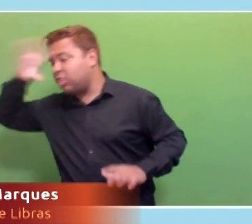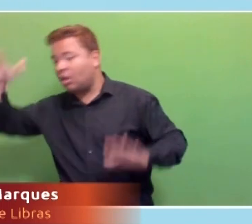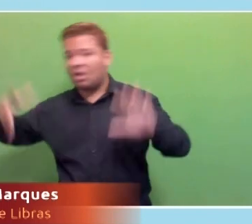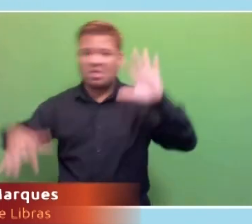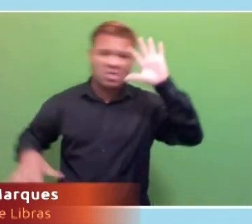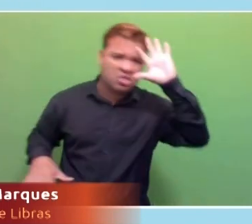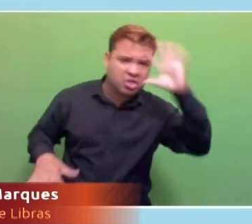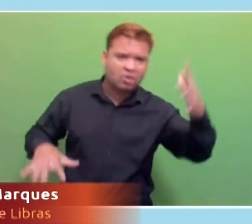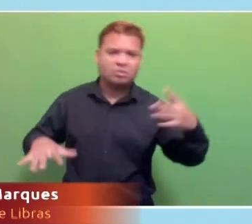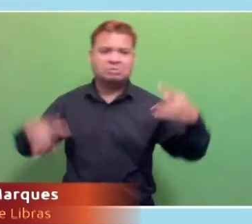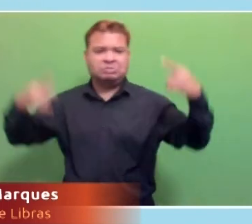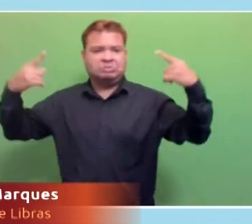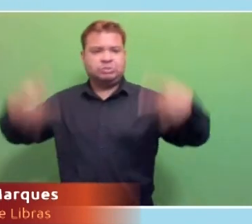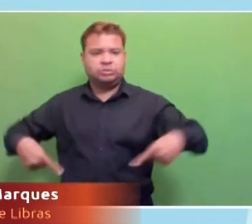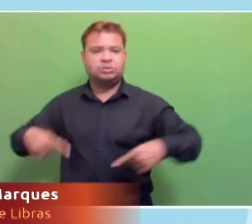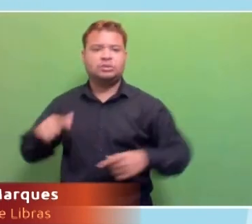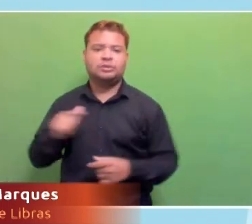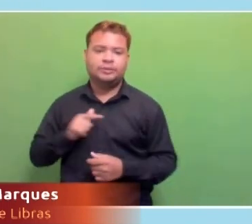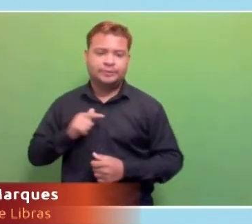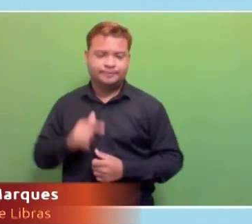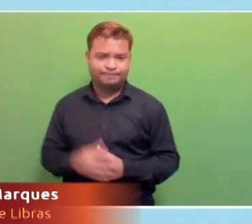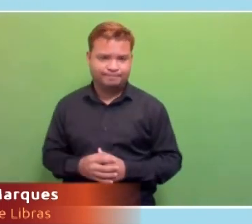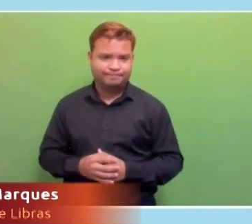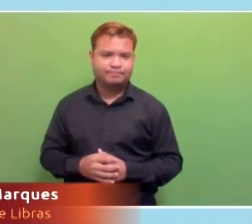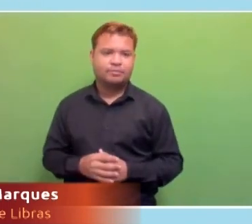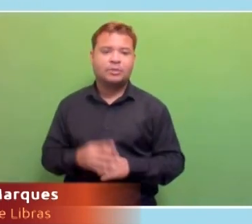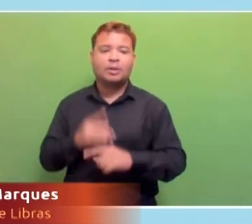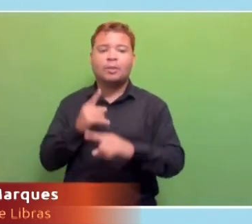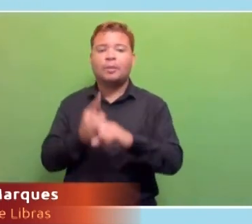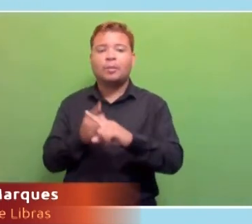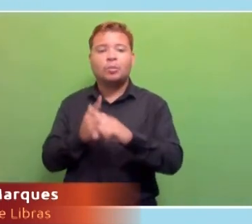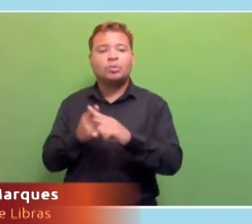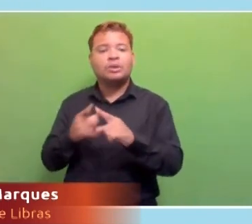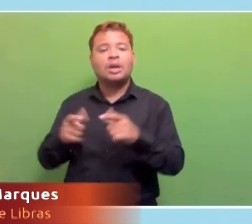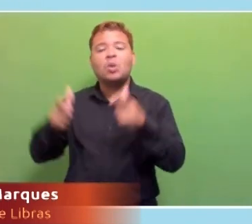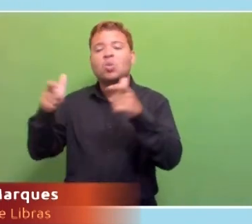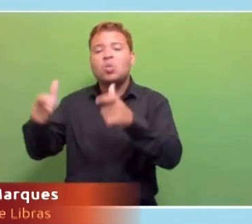Estado onde, de qualquer forma, a maioria no território seria